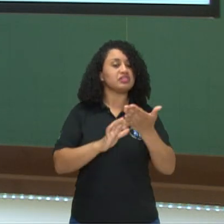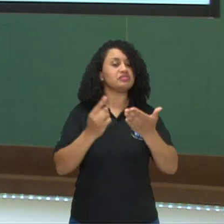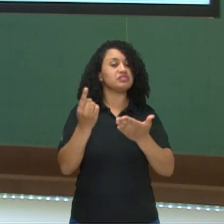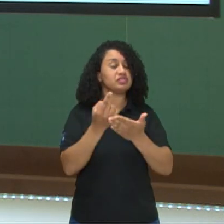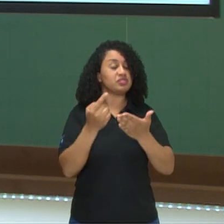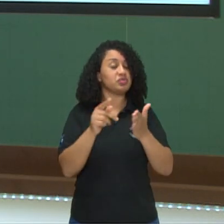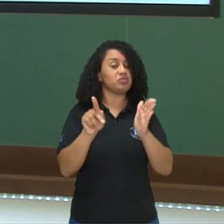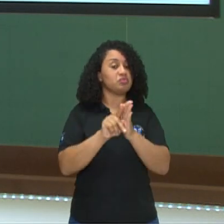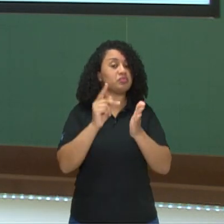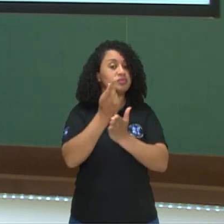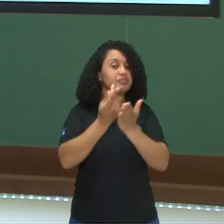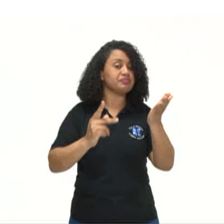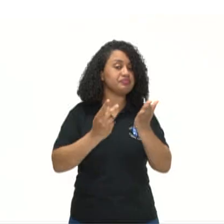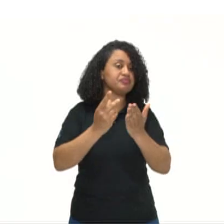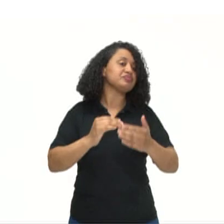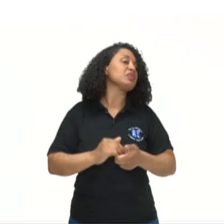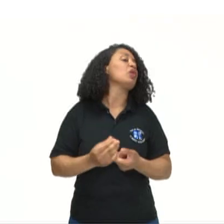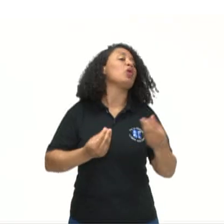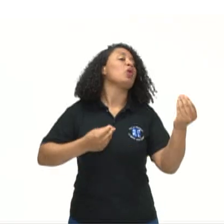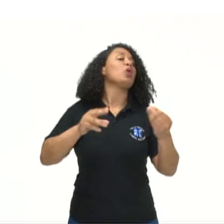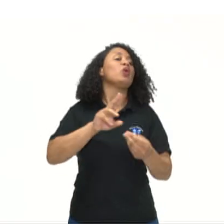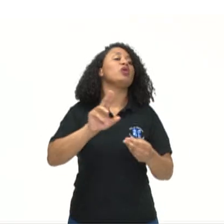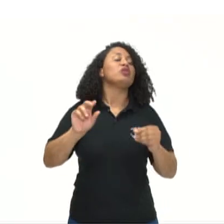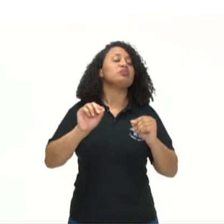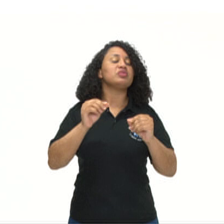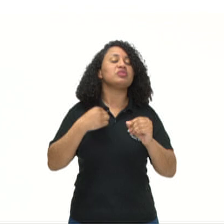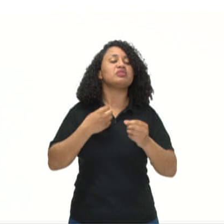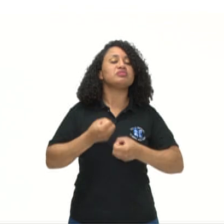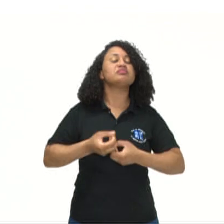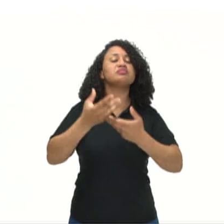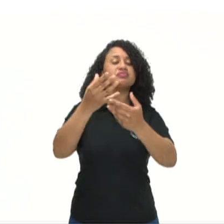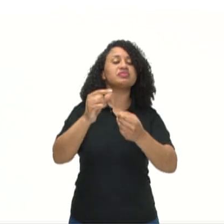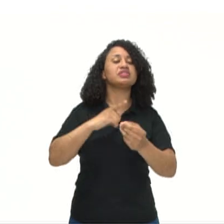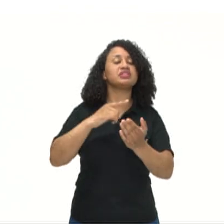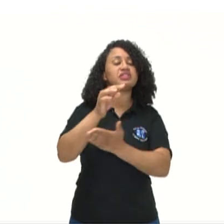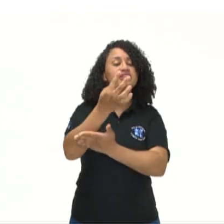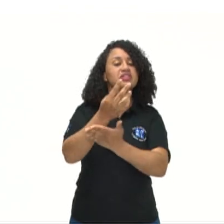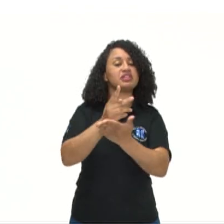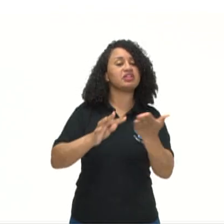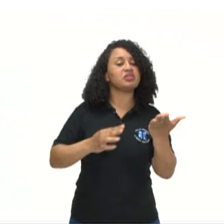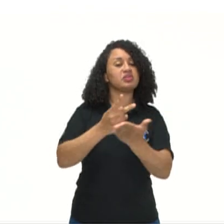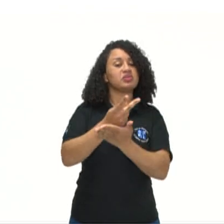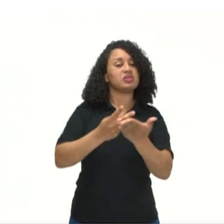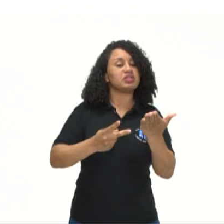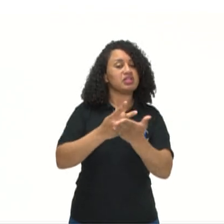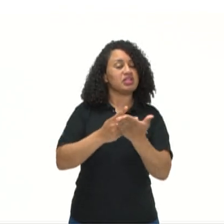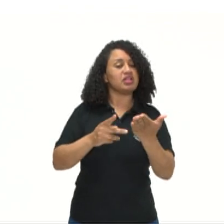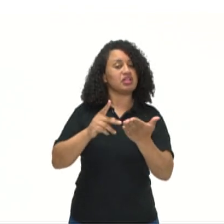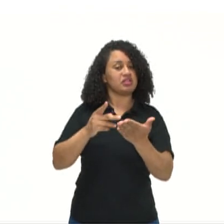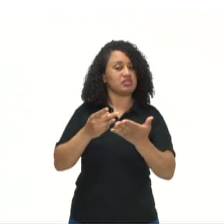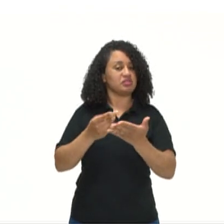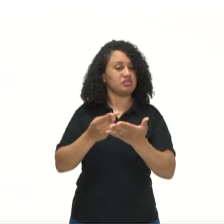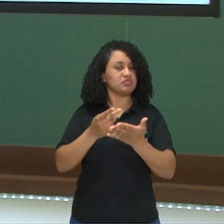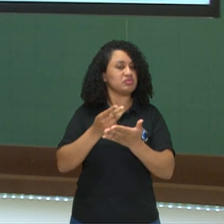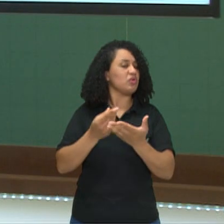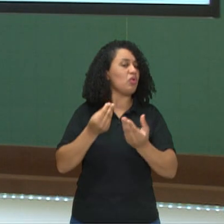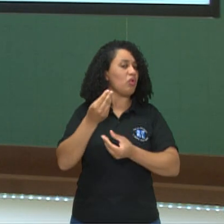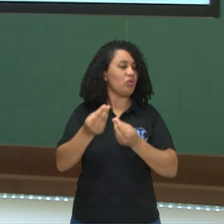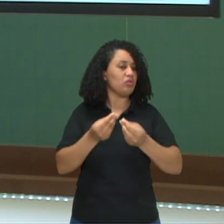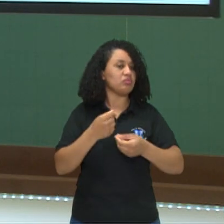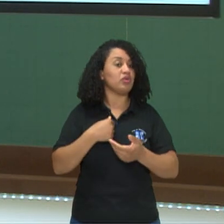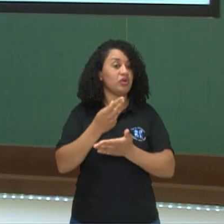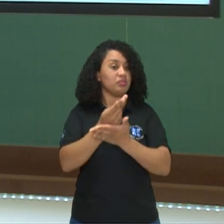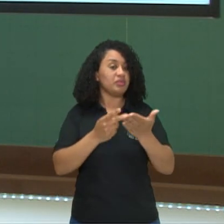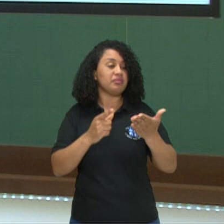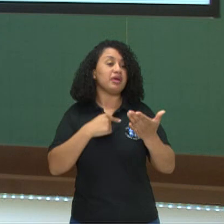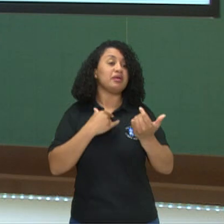relacionada a esse poema. Como é chamada a voz expressa nos textos poéticos, você já percebeu que um poema, toda vez que você lê,